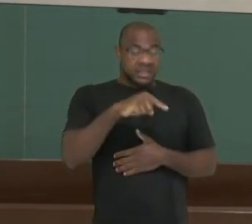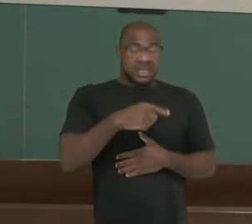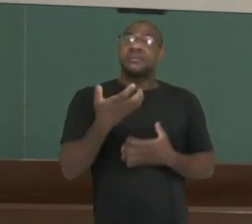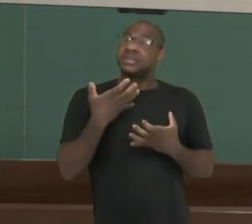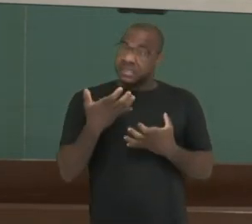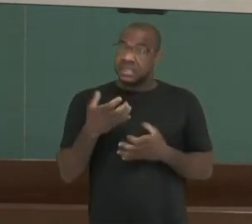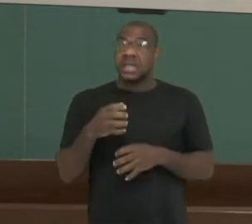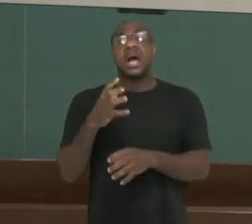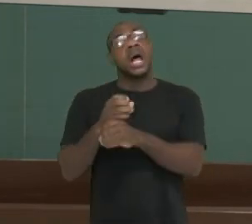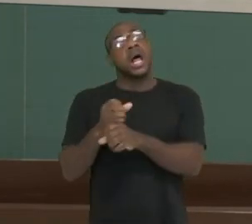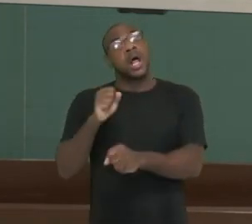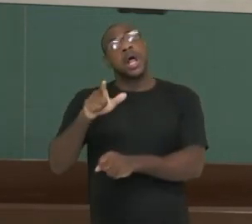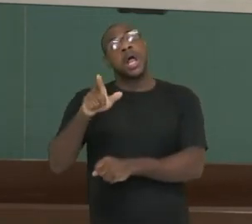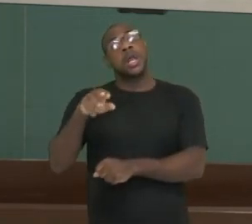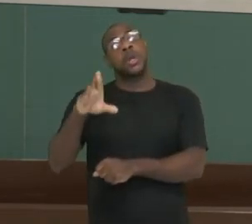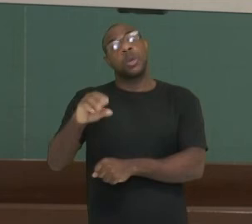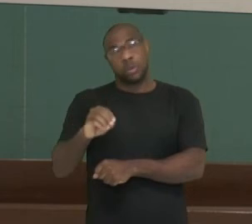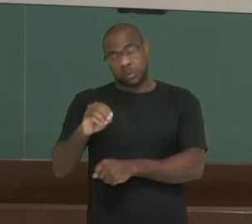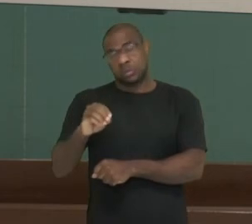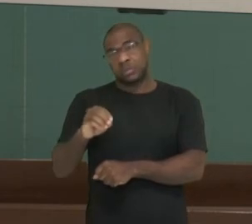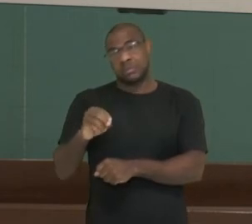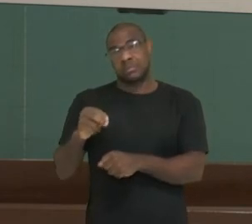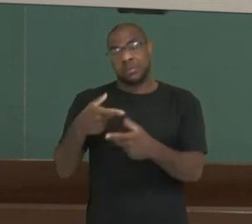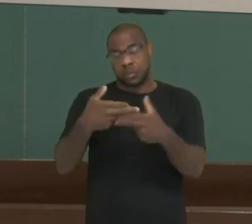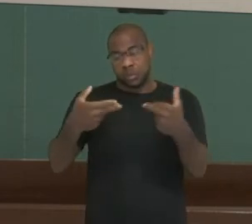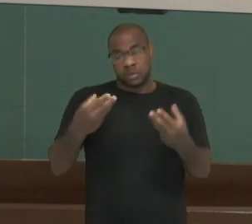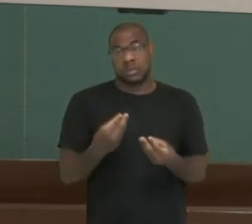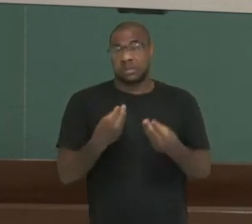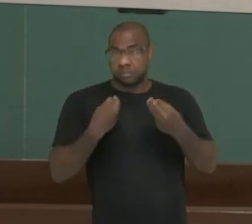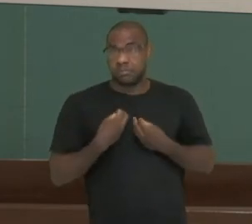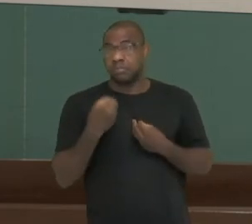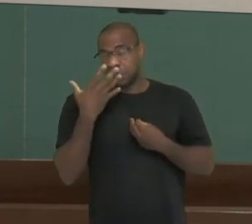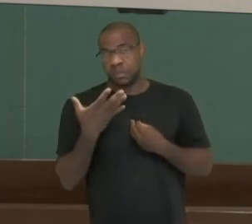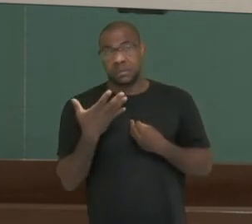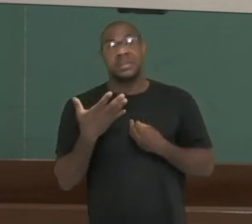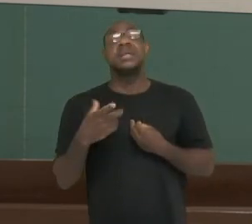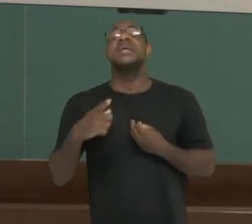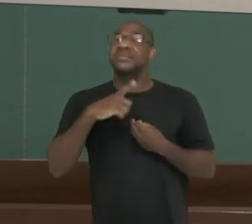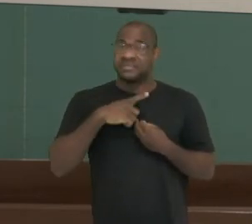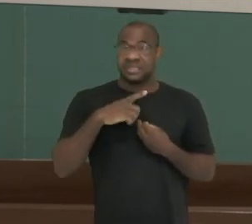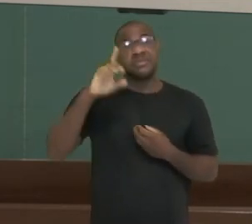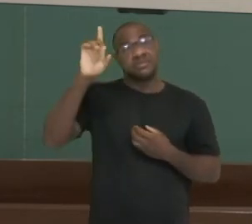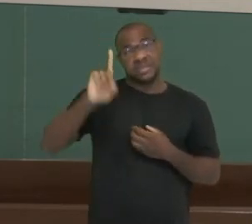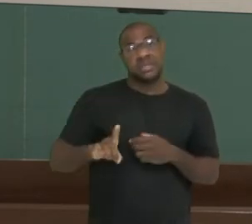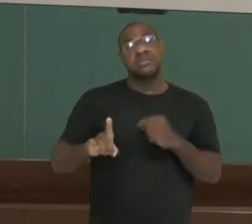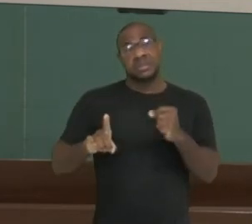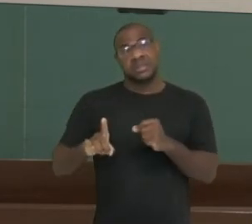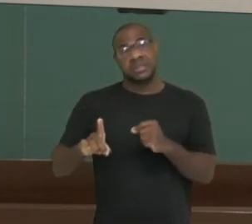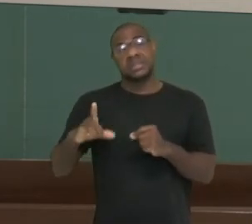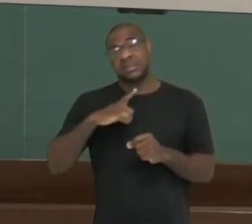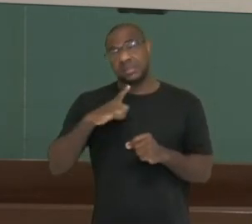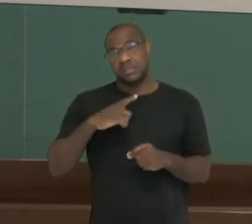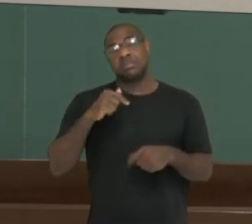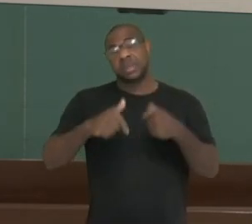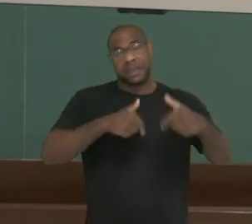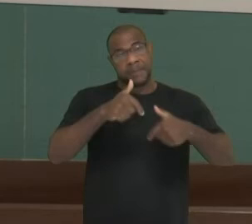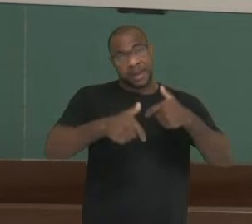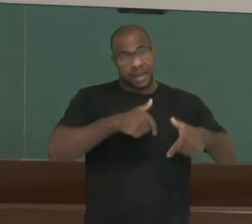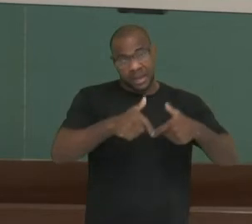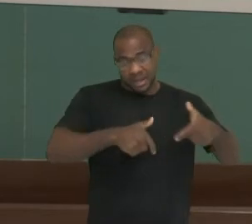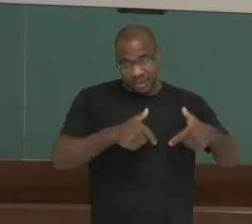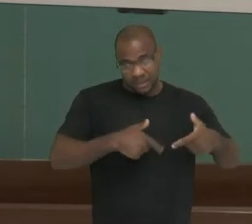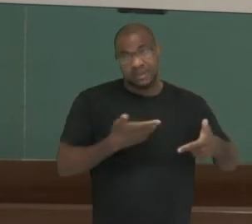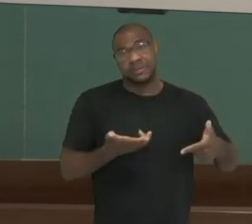lucro, que eles tinham, com esse trabalho escravo, eles ainda tinham direito a ter o trabalho